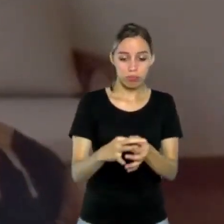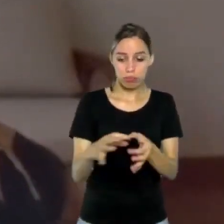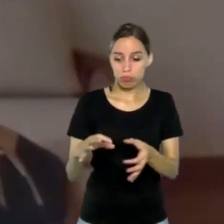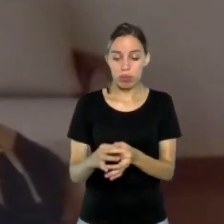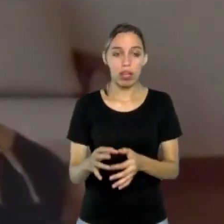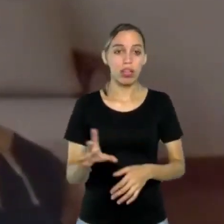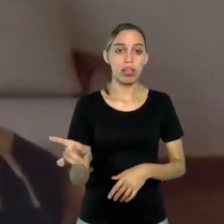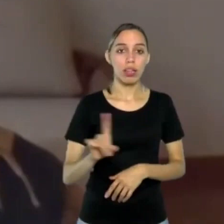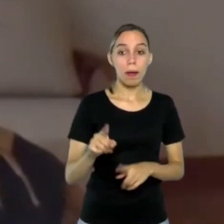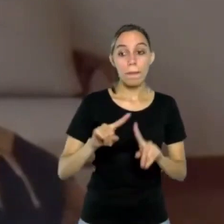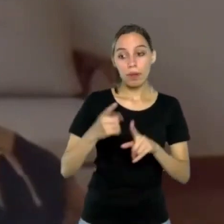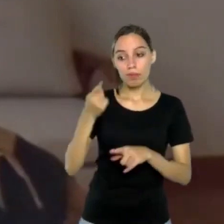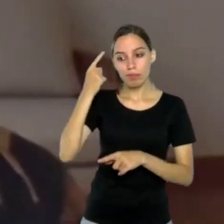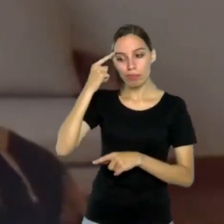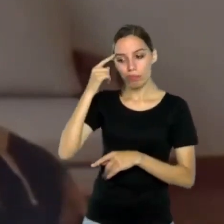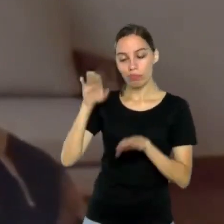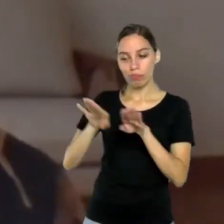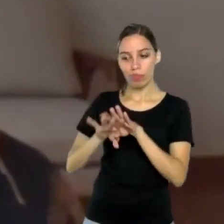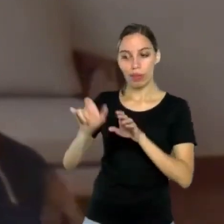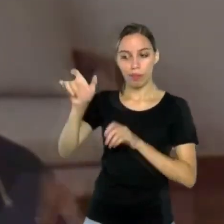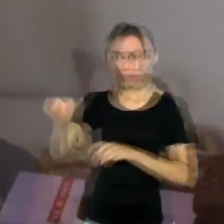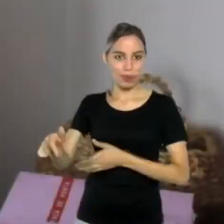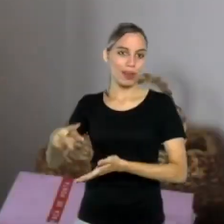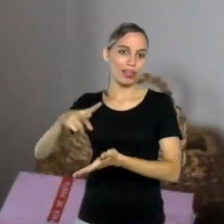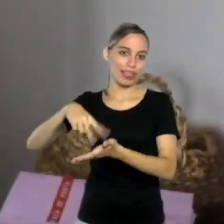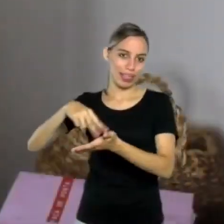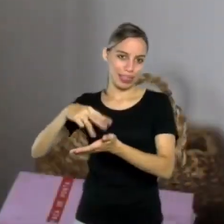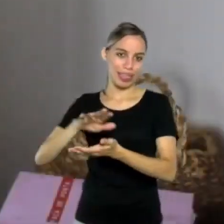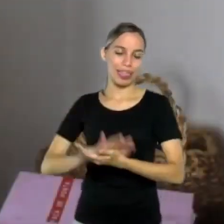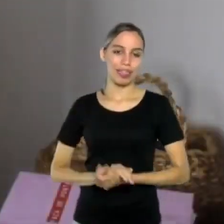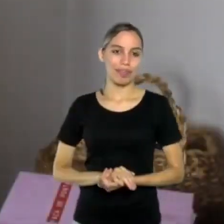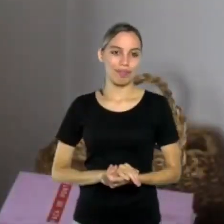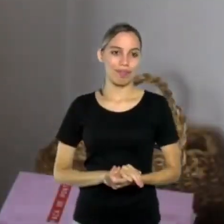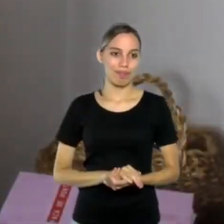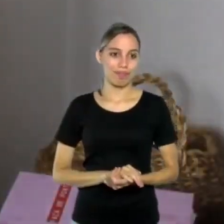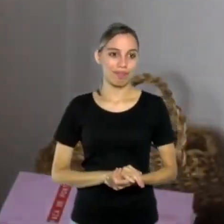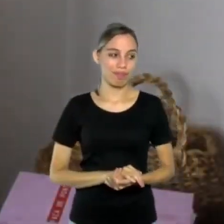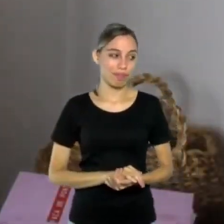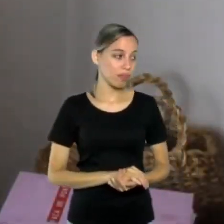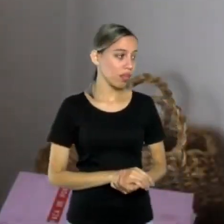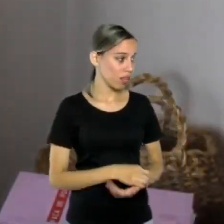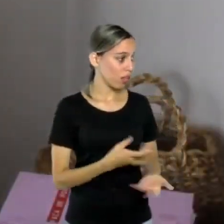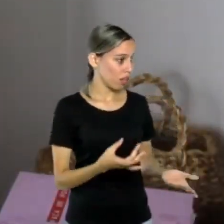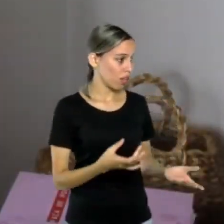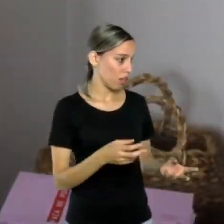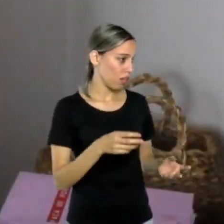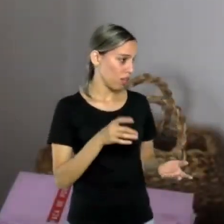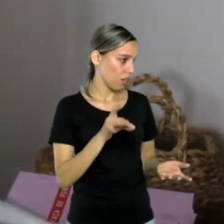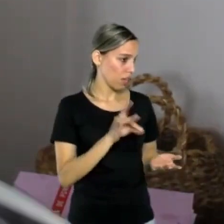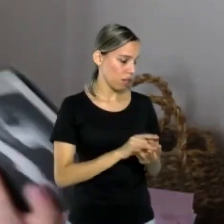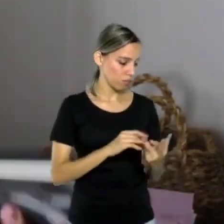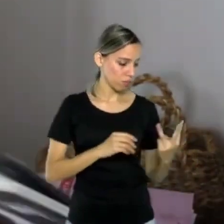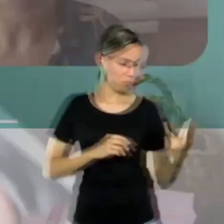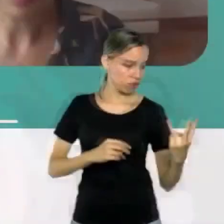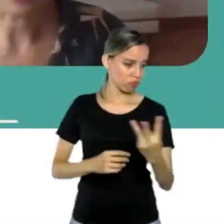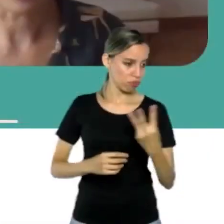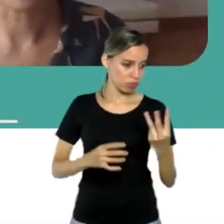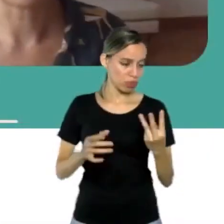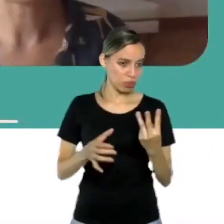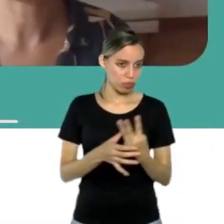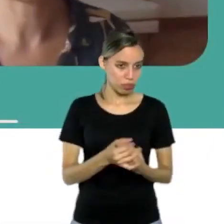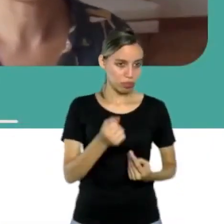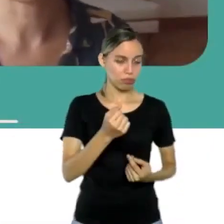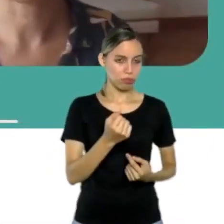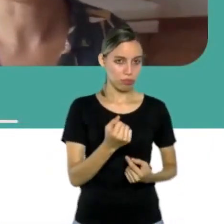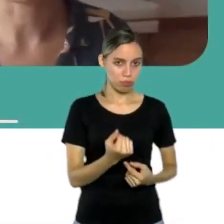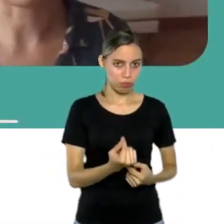o leitor aí, né? Que é a tríade mesmo, né? O principal. O principal não, né? O principal para mim é todo